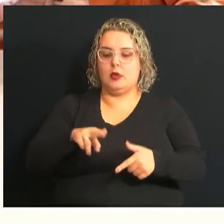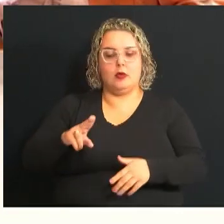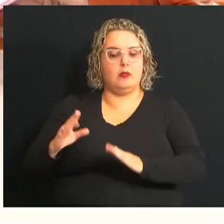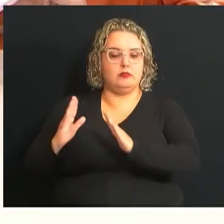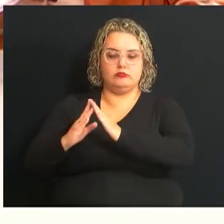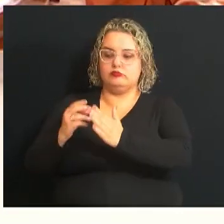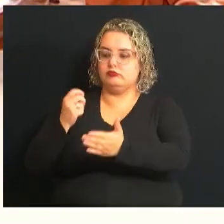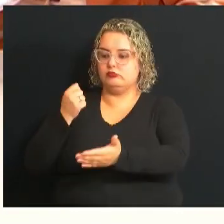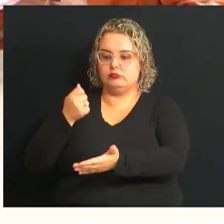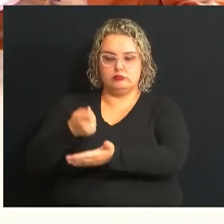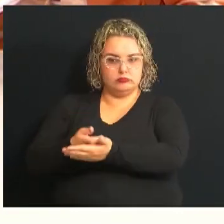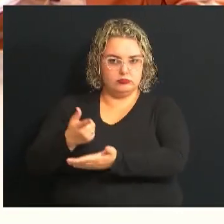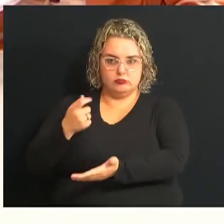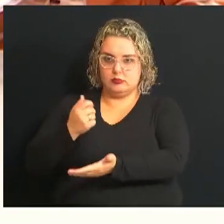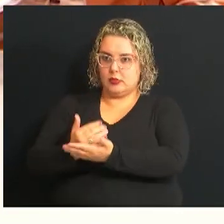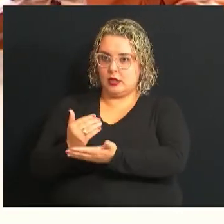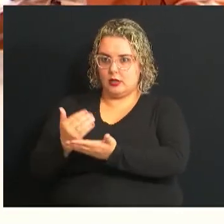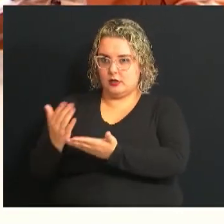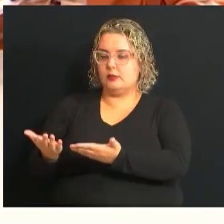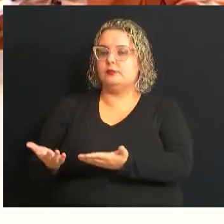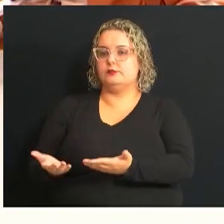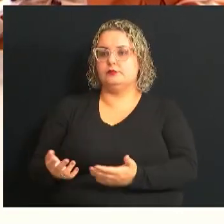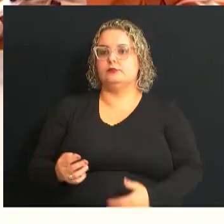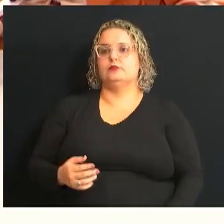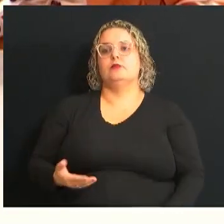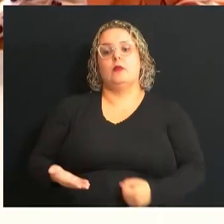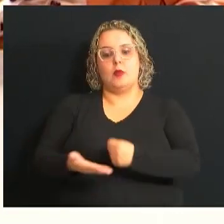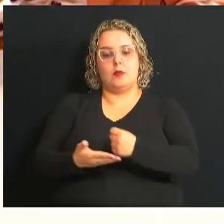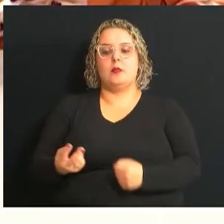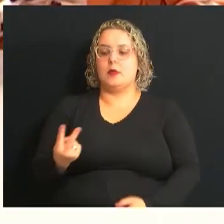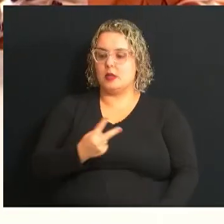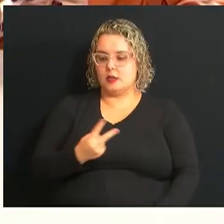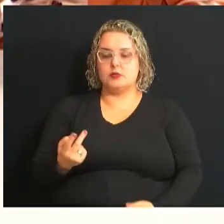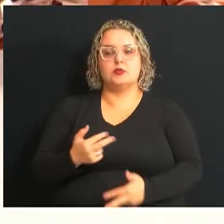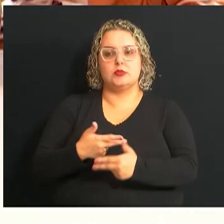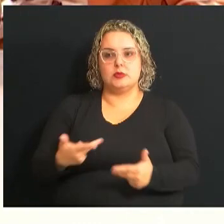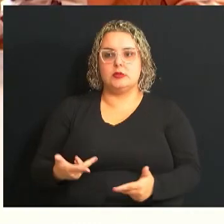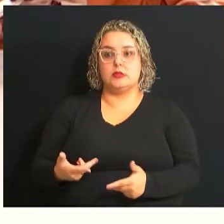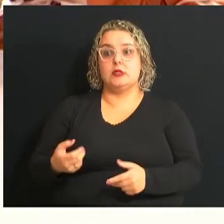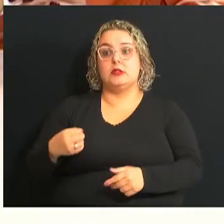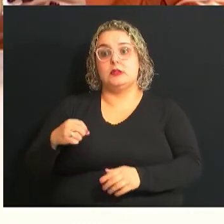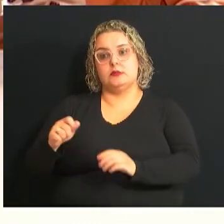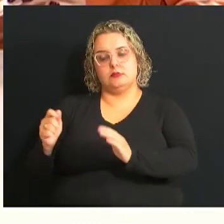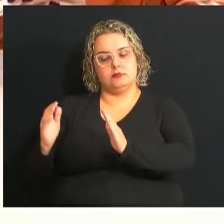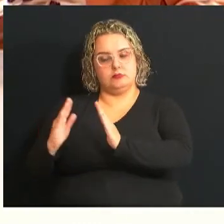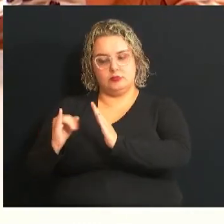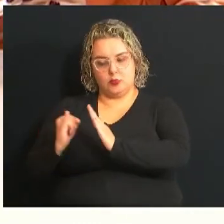que serve para as duas coisas, né? Agora, se for para o financiamento,